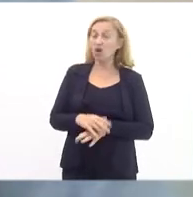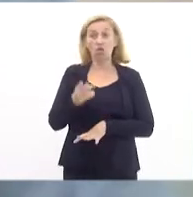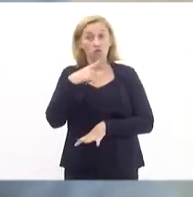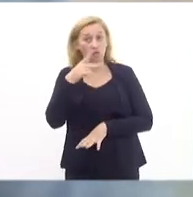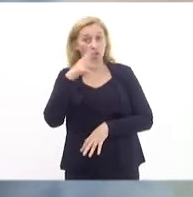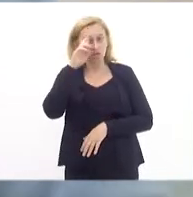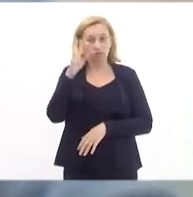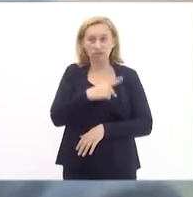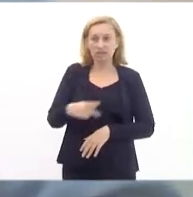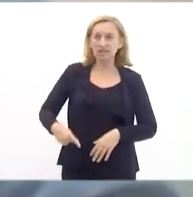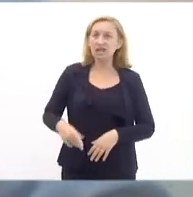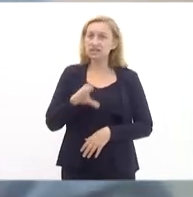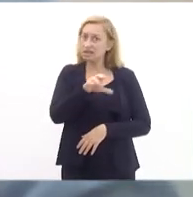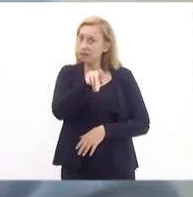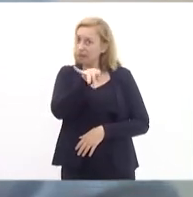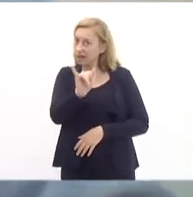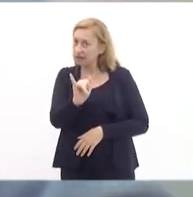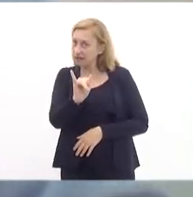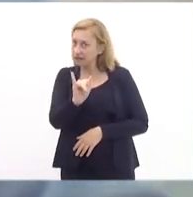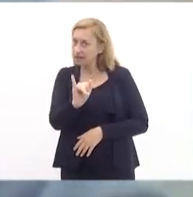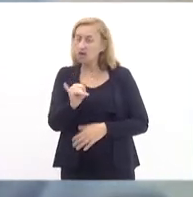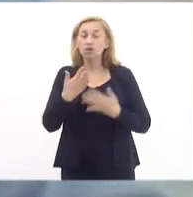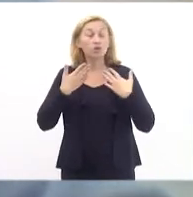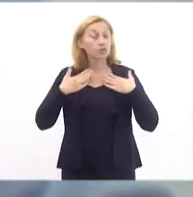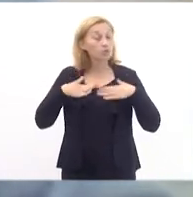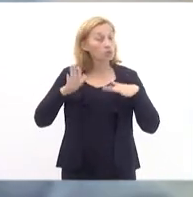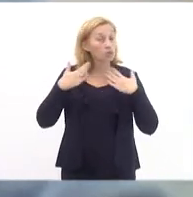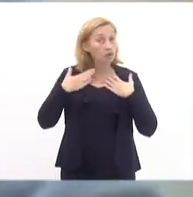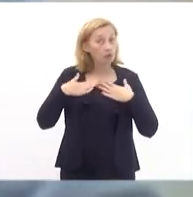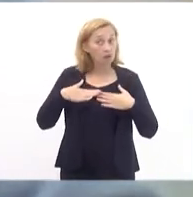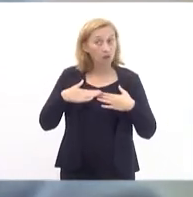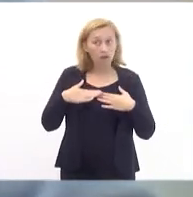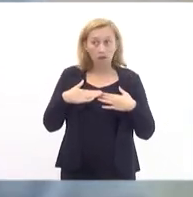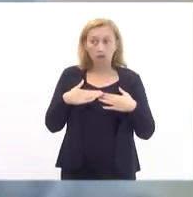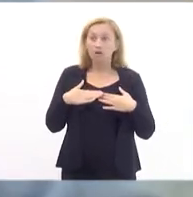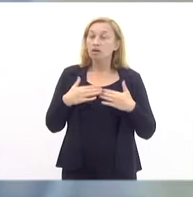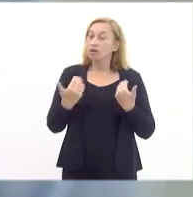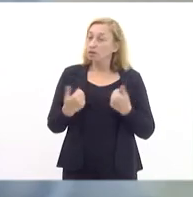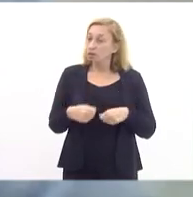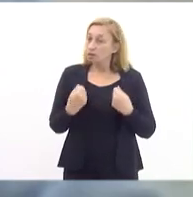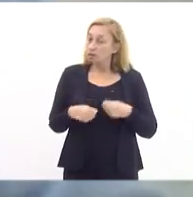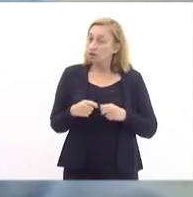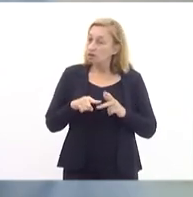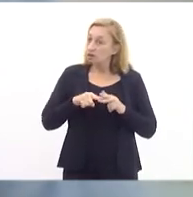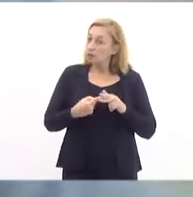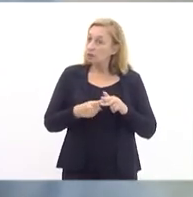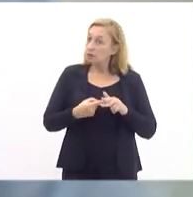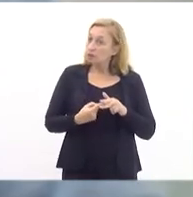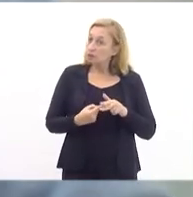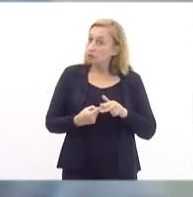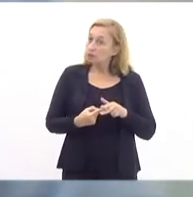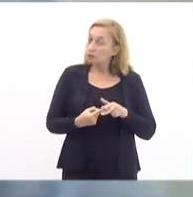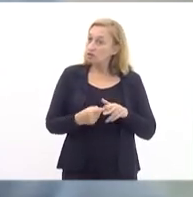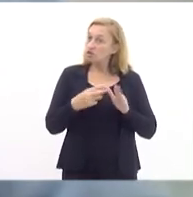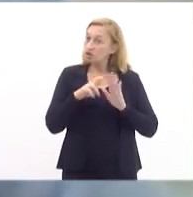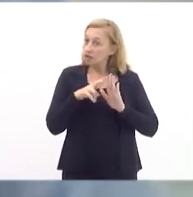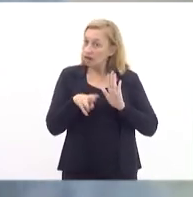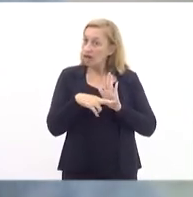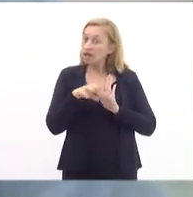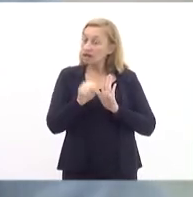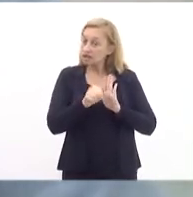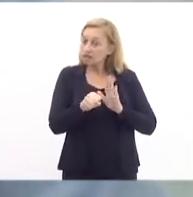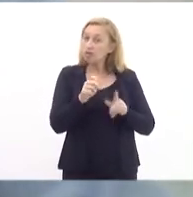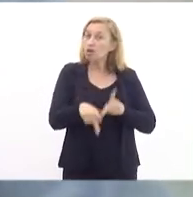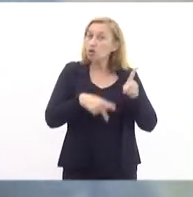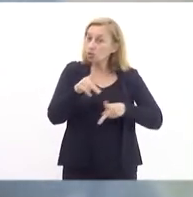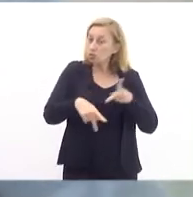a CPI, com muita tranquilidade, vai ter que fazer um ajuste de conduta nisso para que a